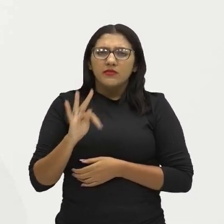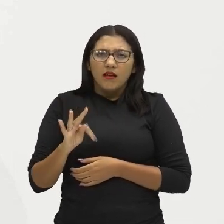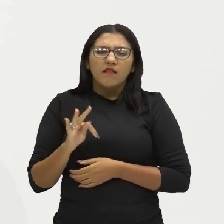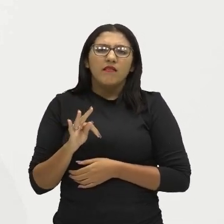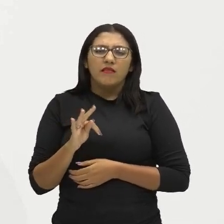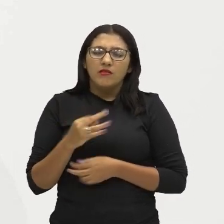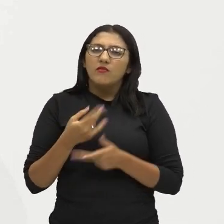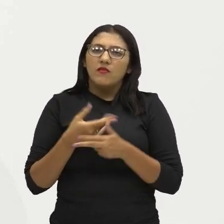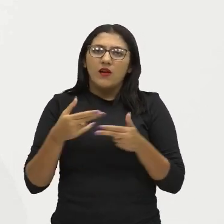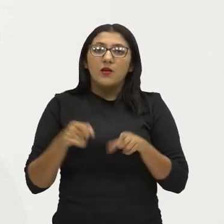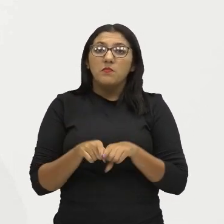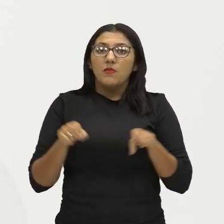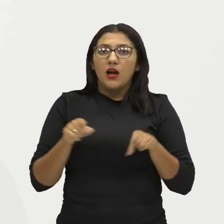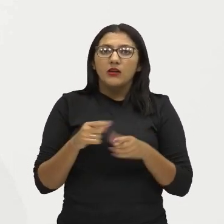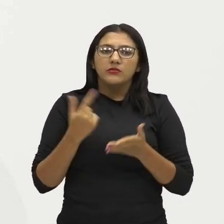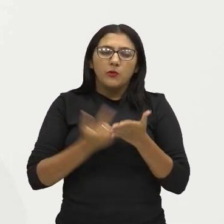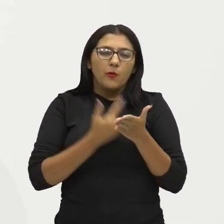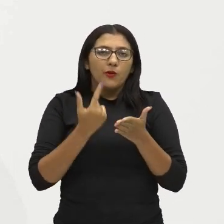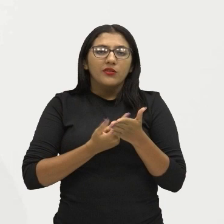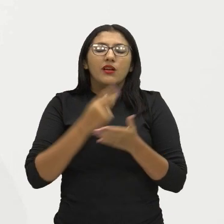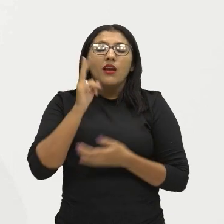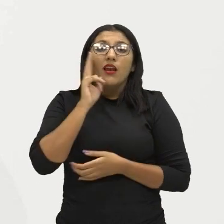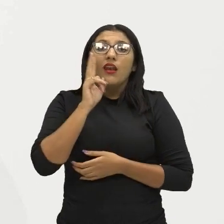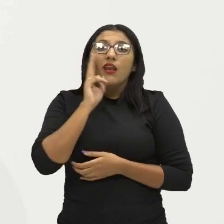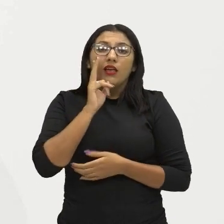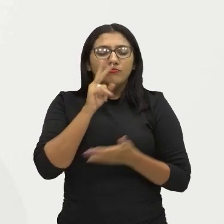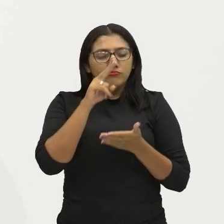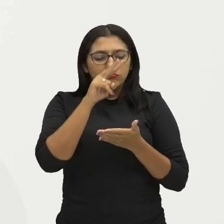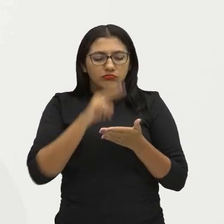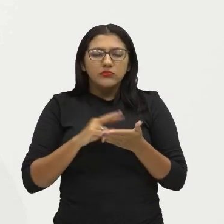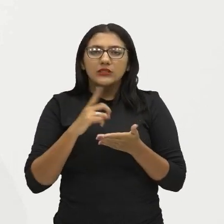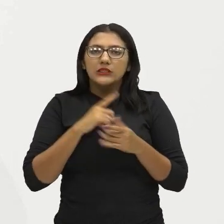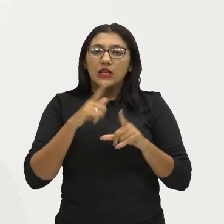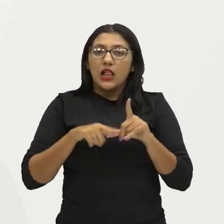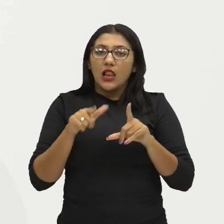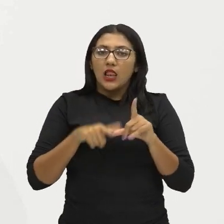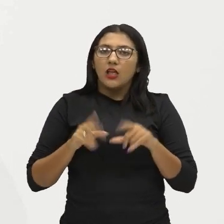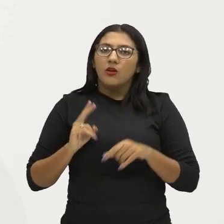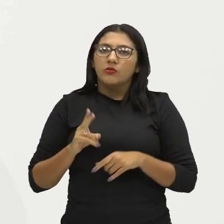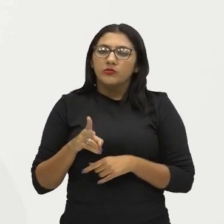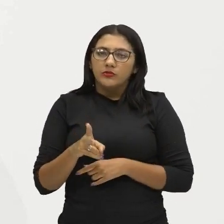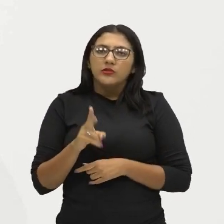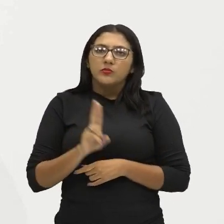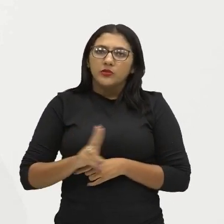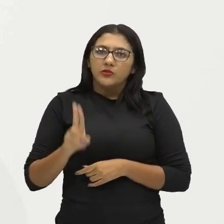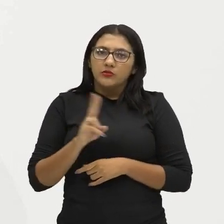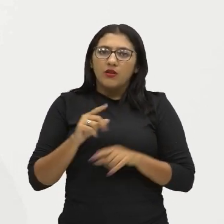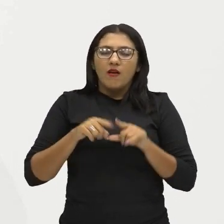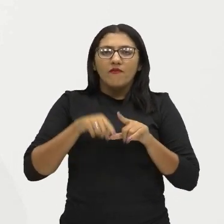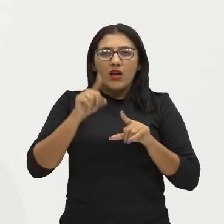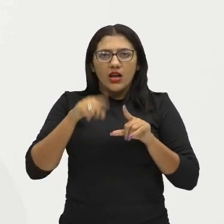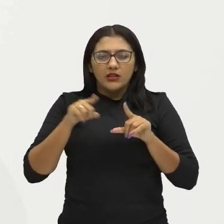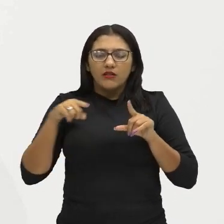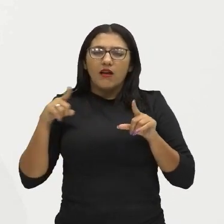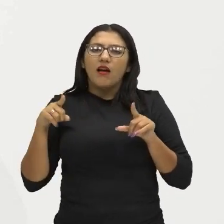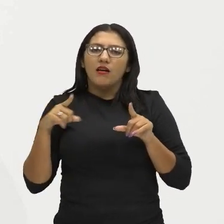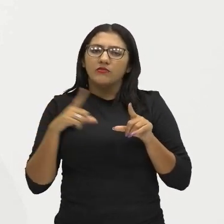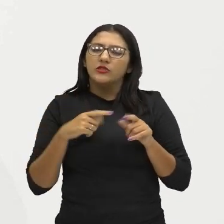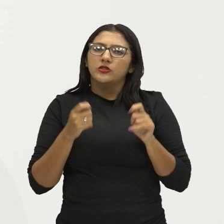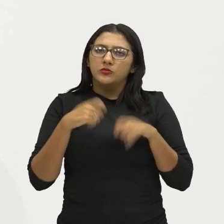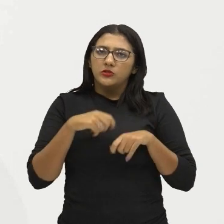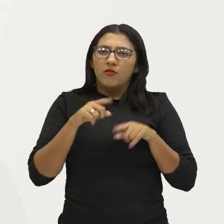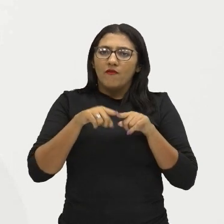Mas nos nossos livros, essas letras que são chamadas de quê? De variáveis, letras são chamadas